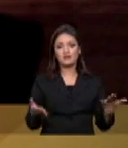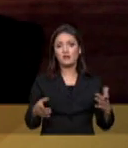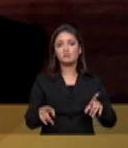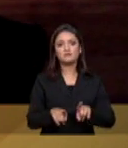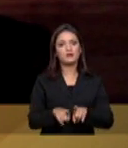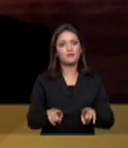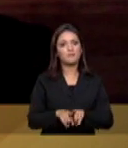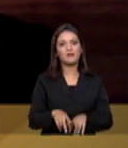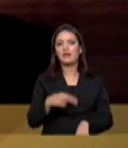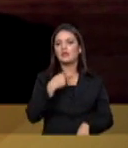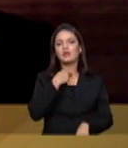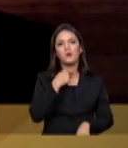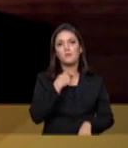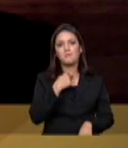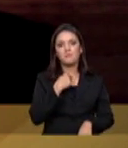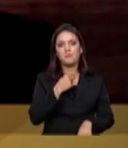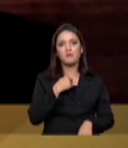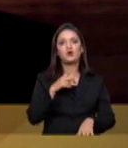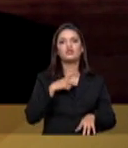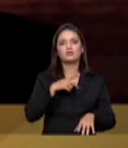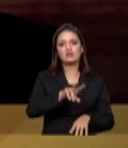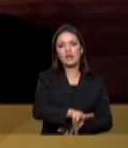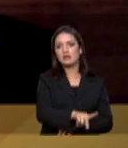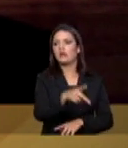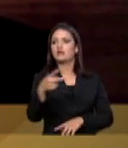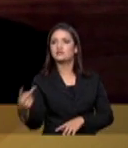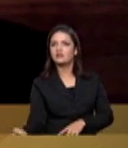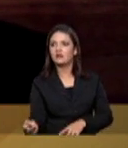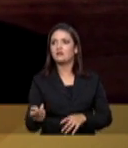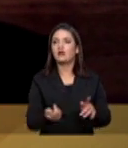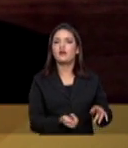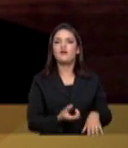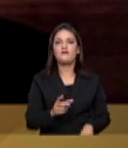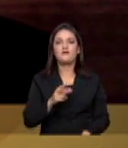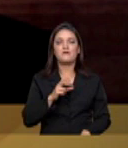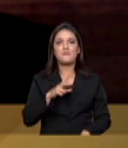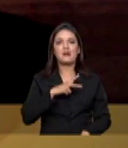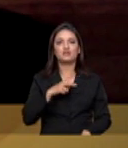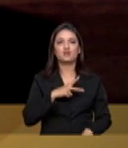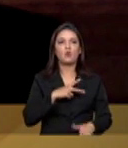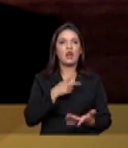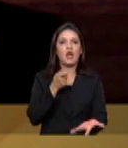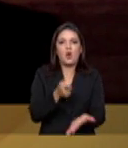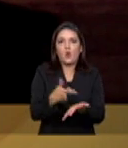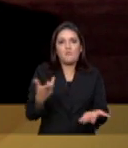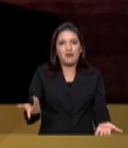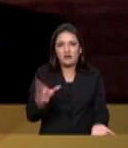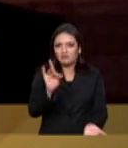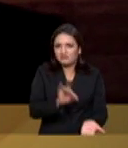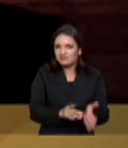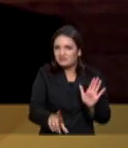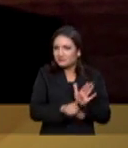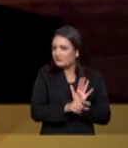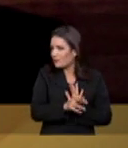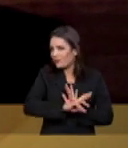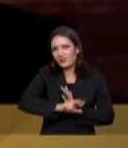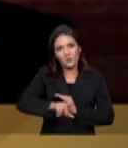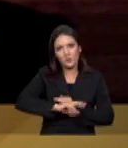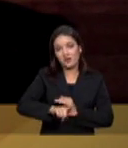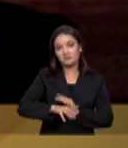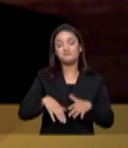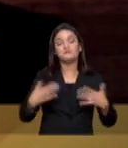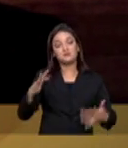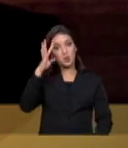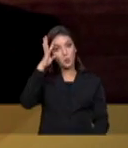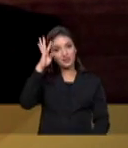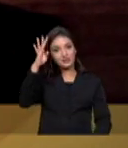legitimamente transferidas ao patrimônio privado ademais a teoria do